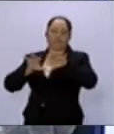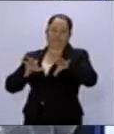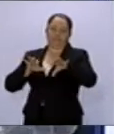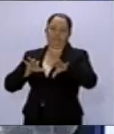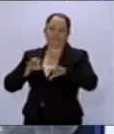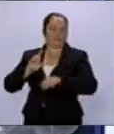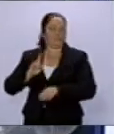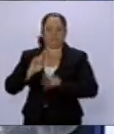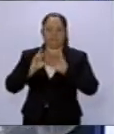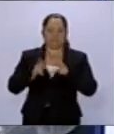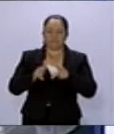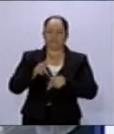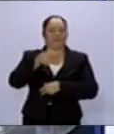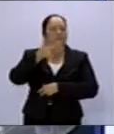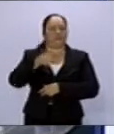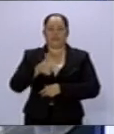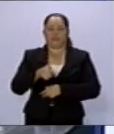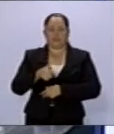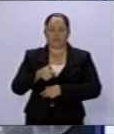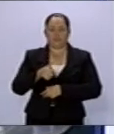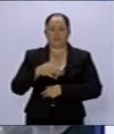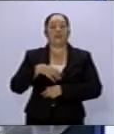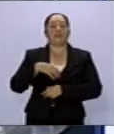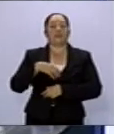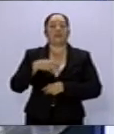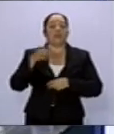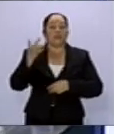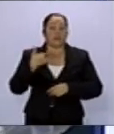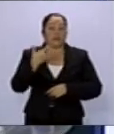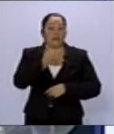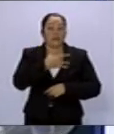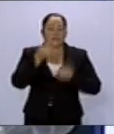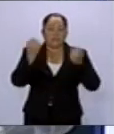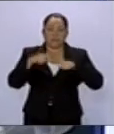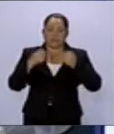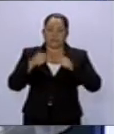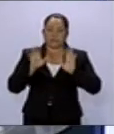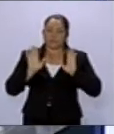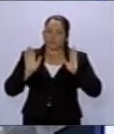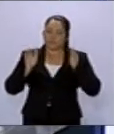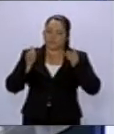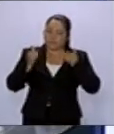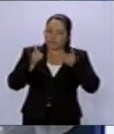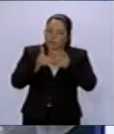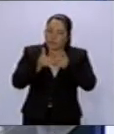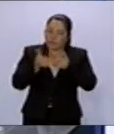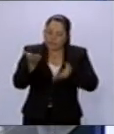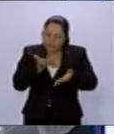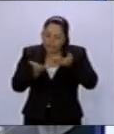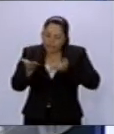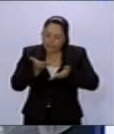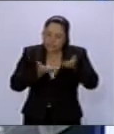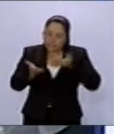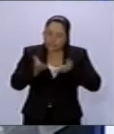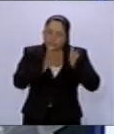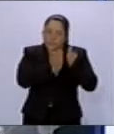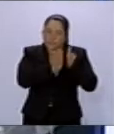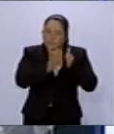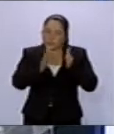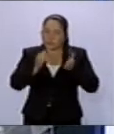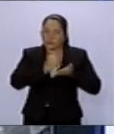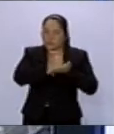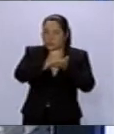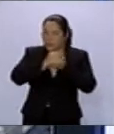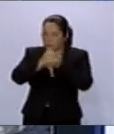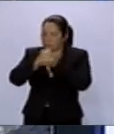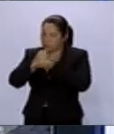formativo no campo da saúde que não seja eminentemente voltado e articulado com um processo assistencial e